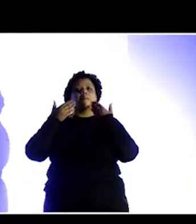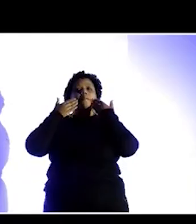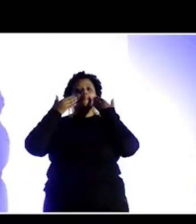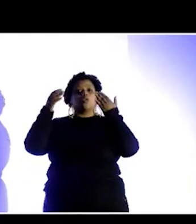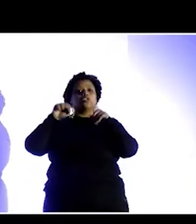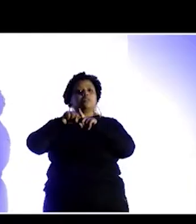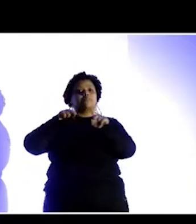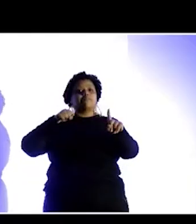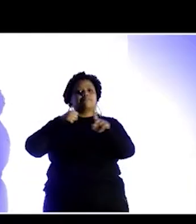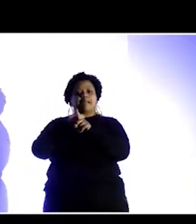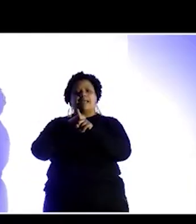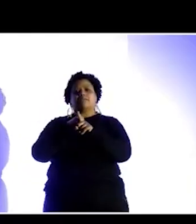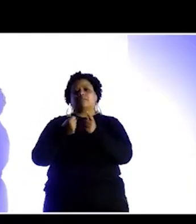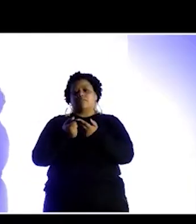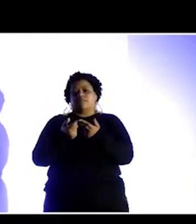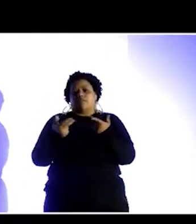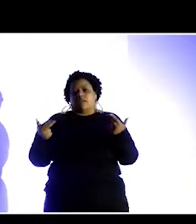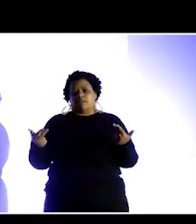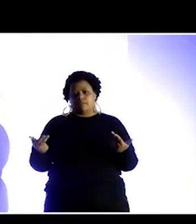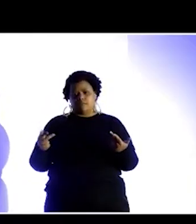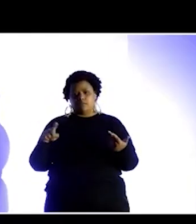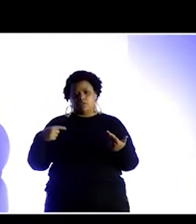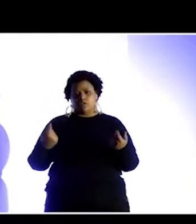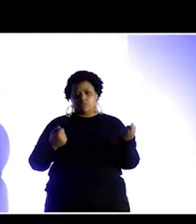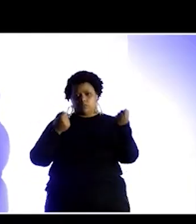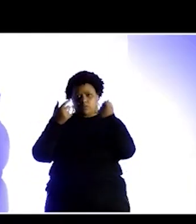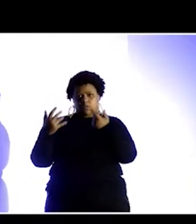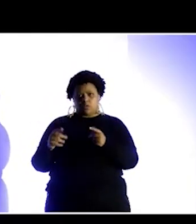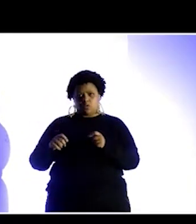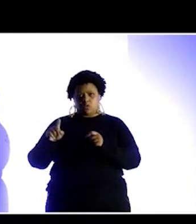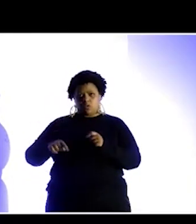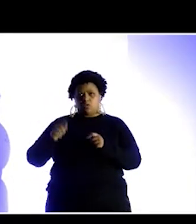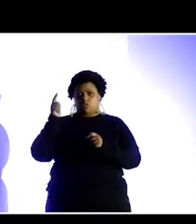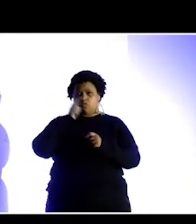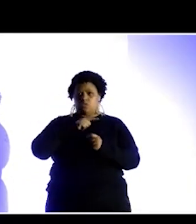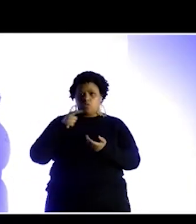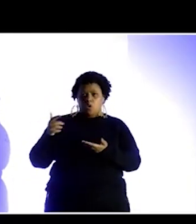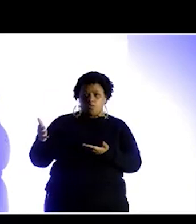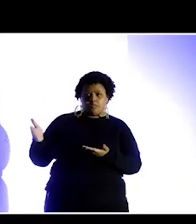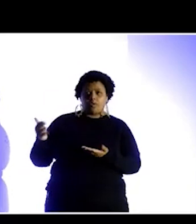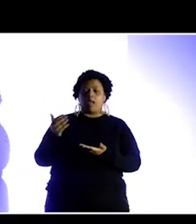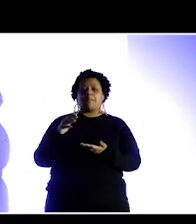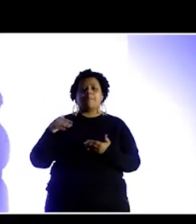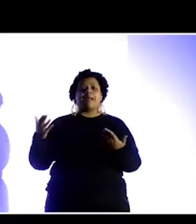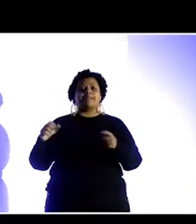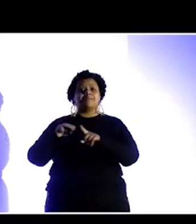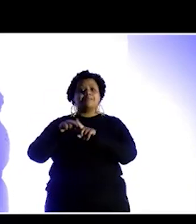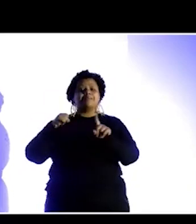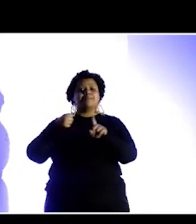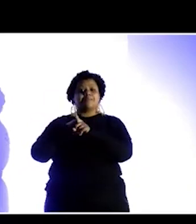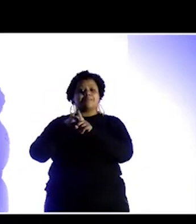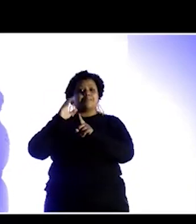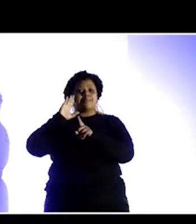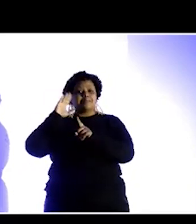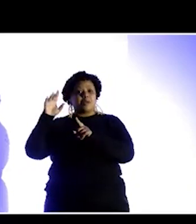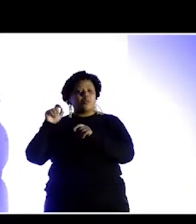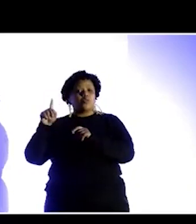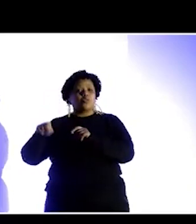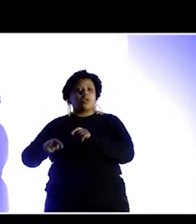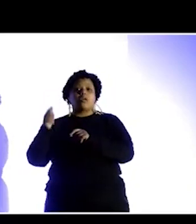vou trazer aqui são impactos voltados especificamente para os recursos hídricos. Mas os impactos vão muito além, né? Desde perda